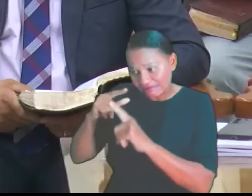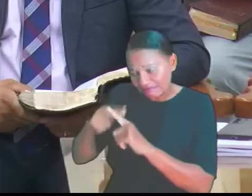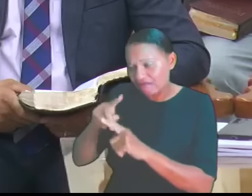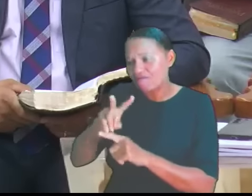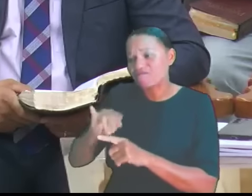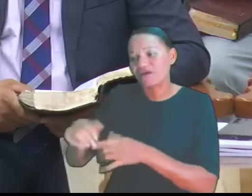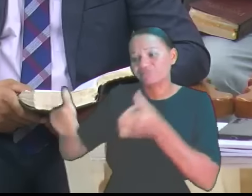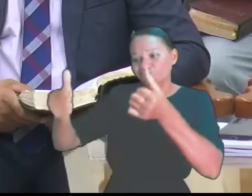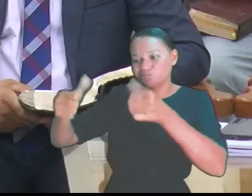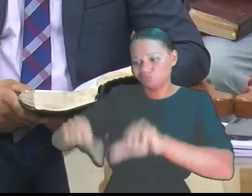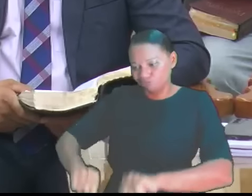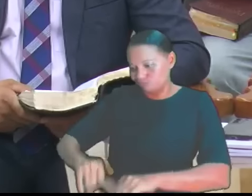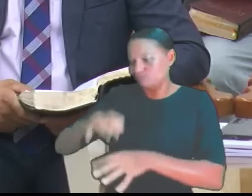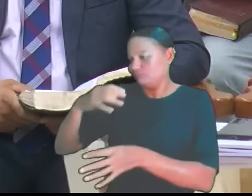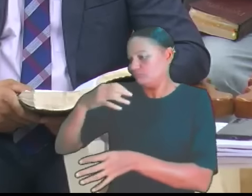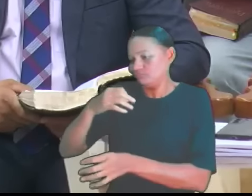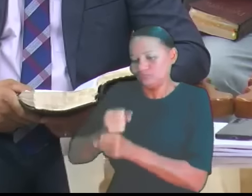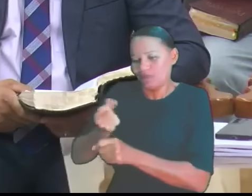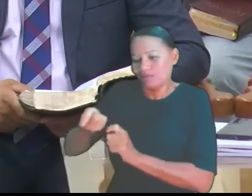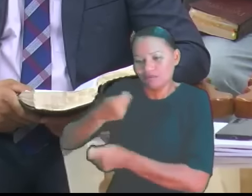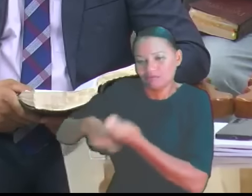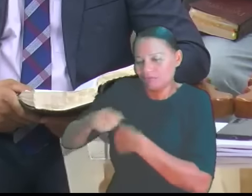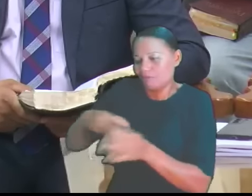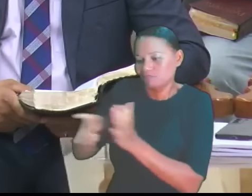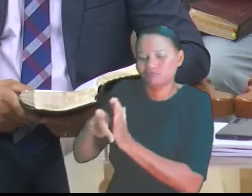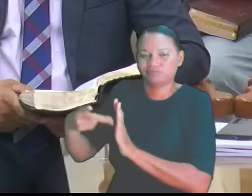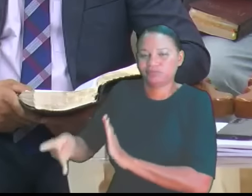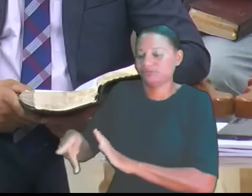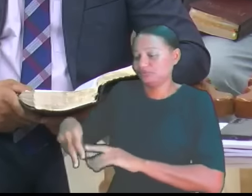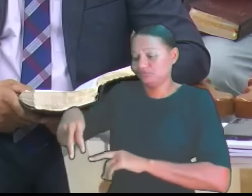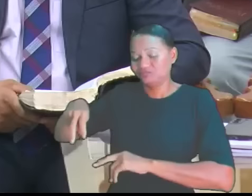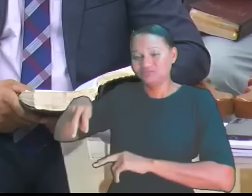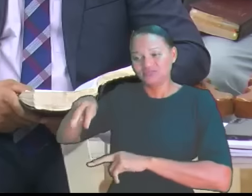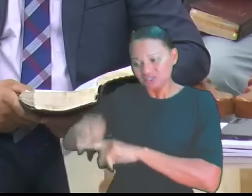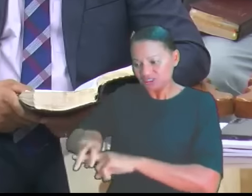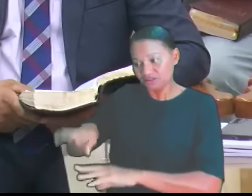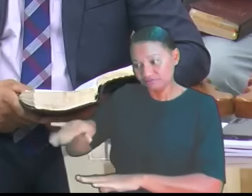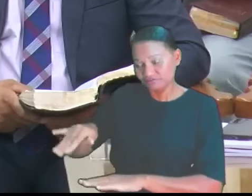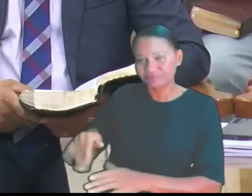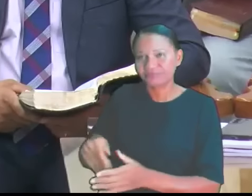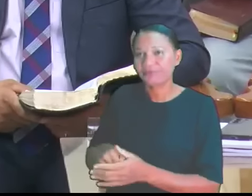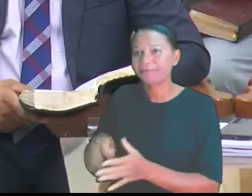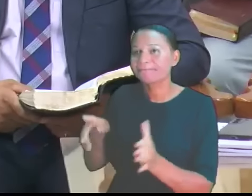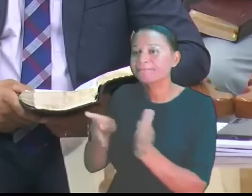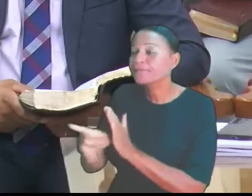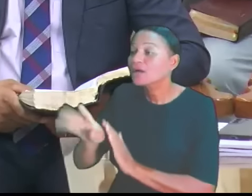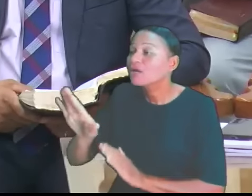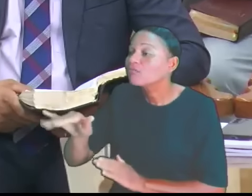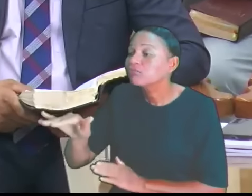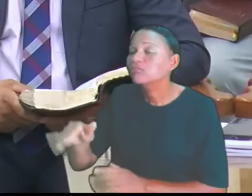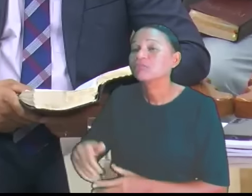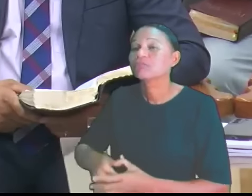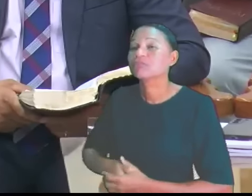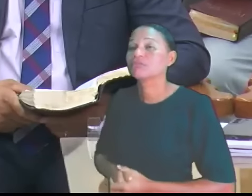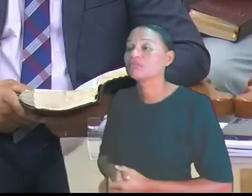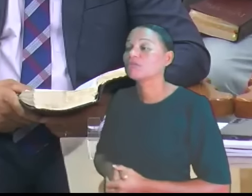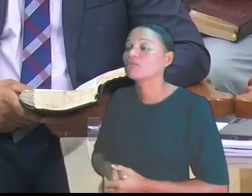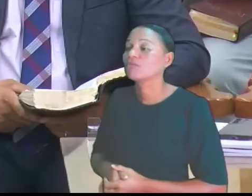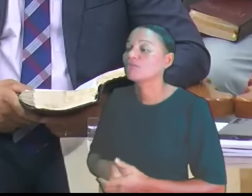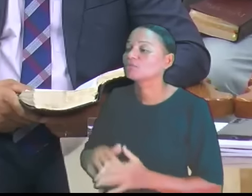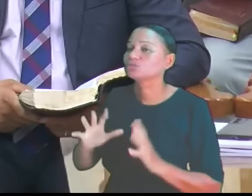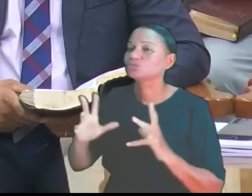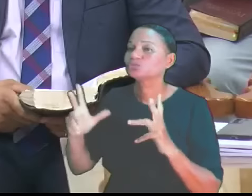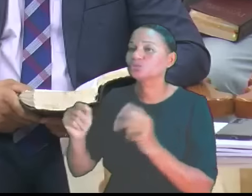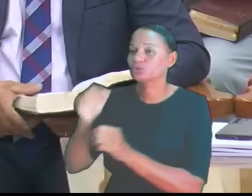administrador, para a diretoria da igreja, senta aqui e perguntar: escute, traz aqui todas